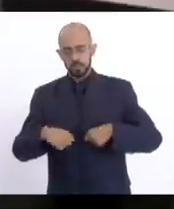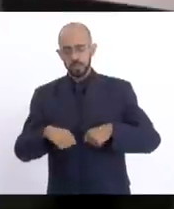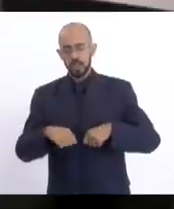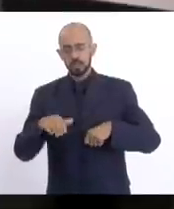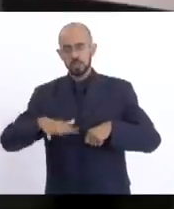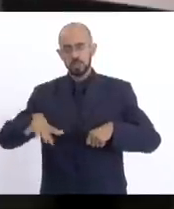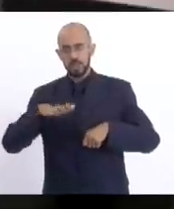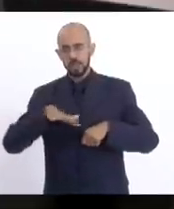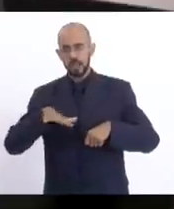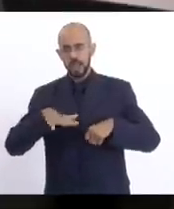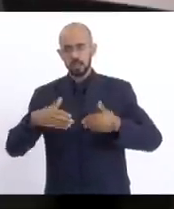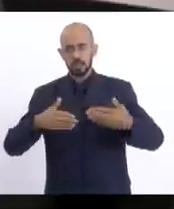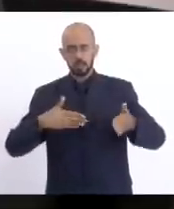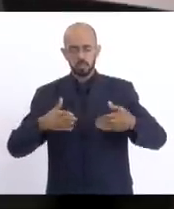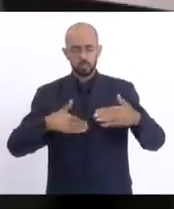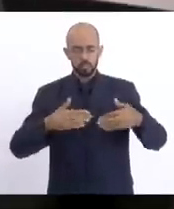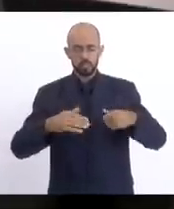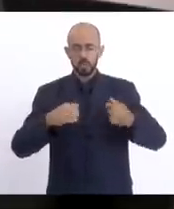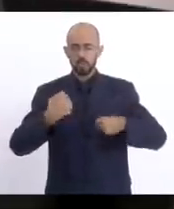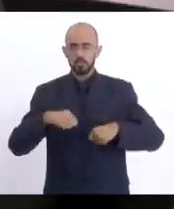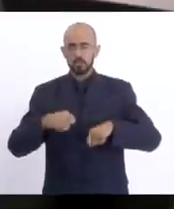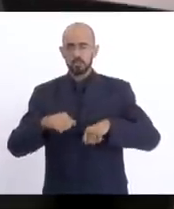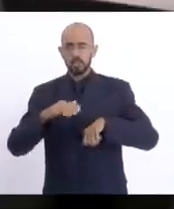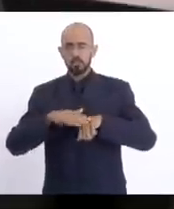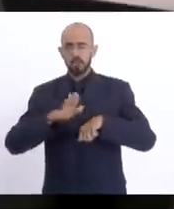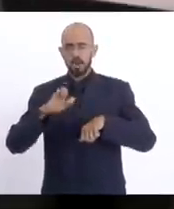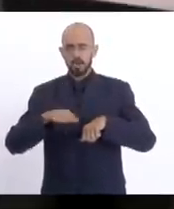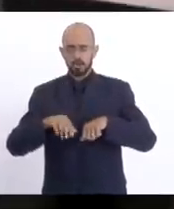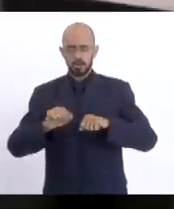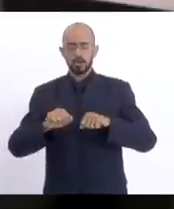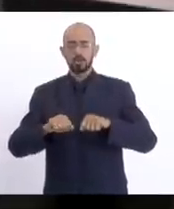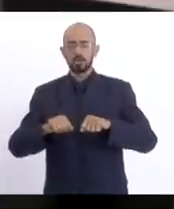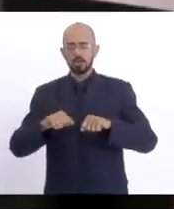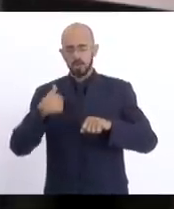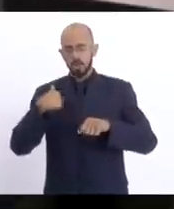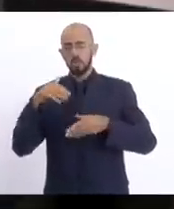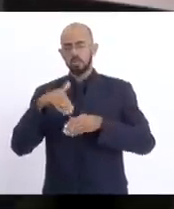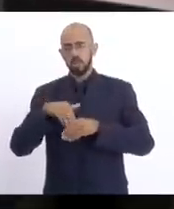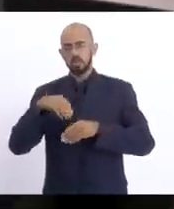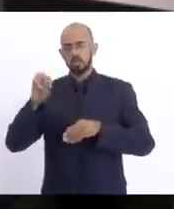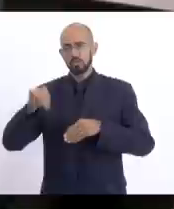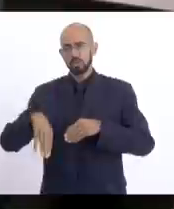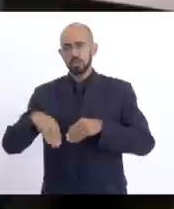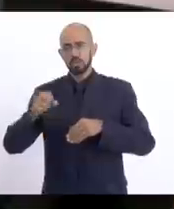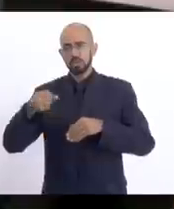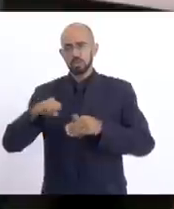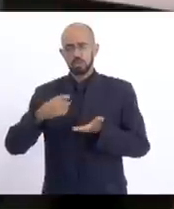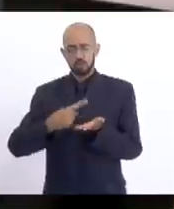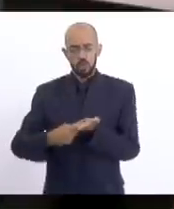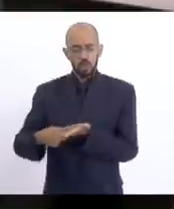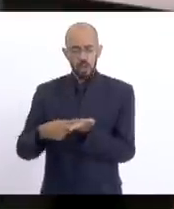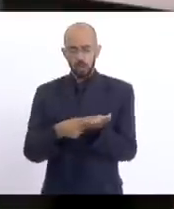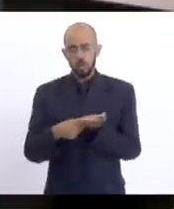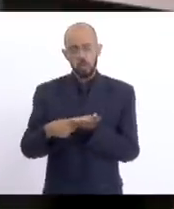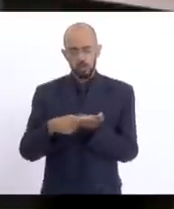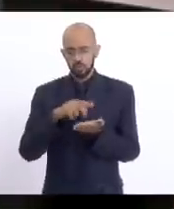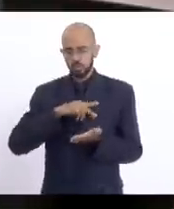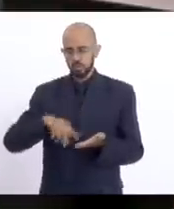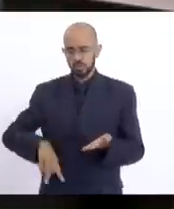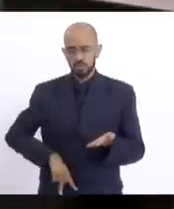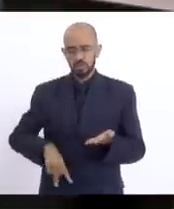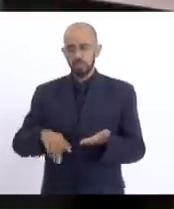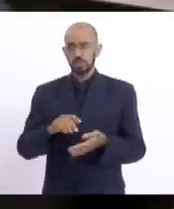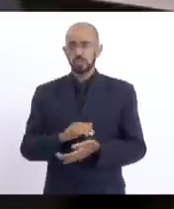indústria, precisa mais desse prazo, e eu voto favorável. E se tiver um consenso, presidente, tiver